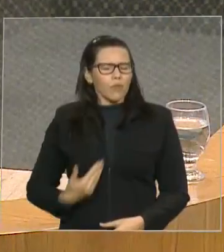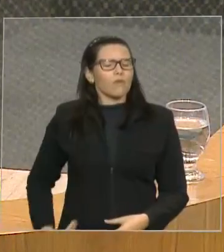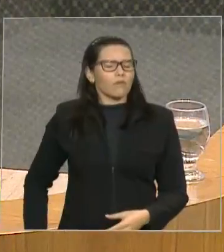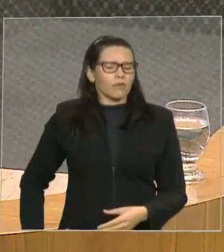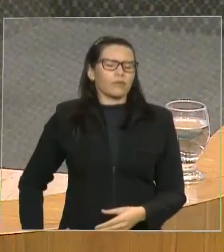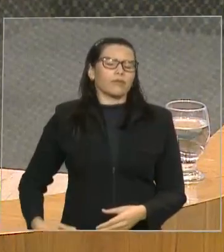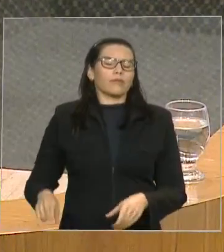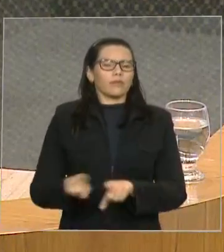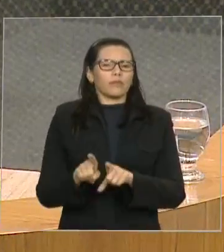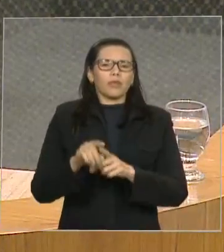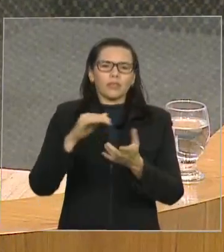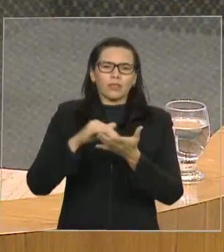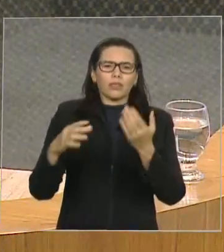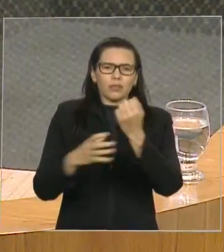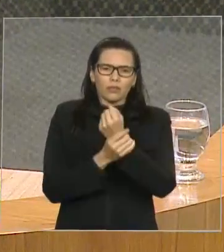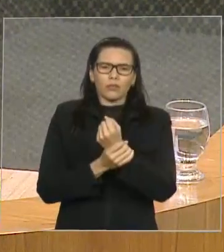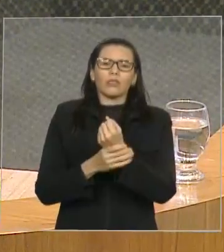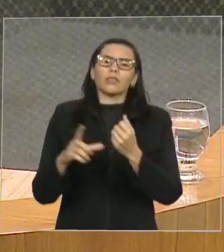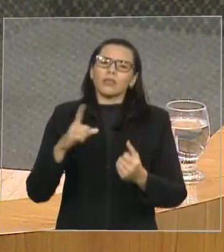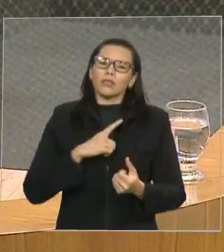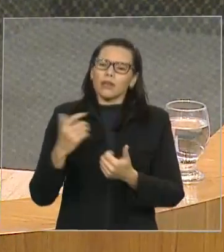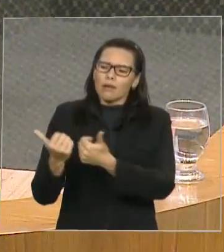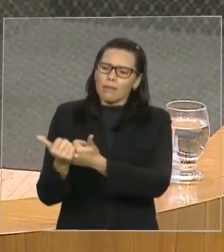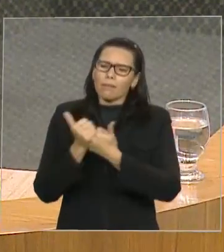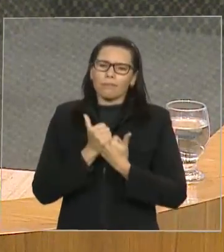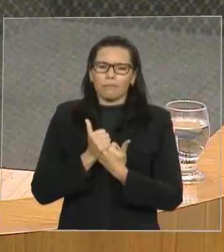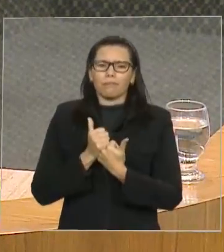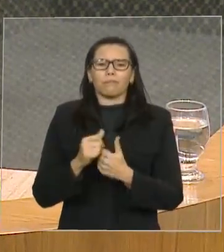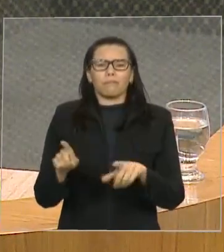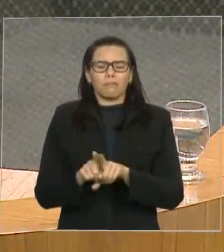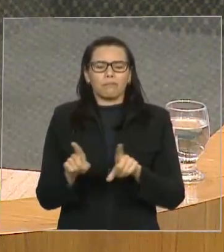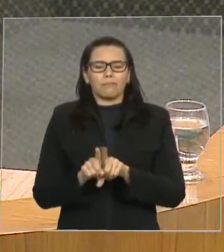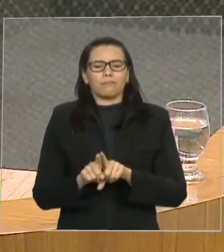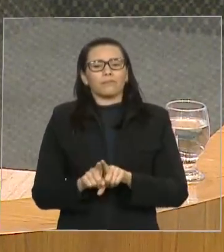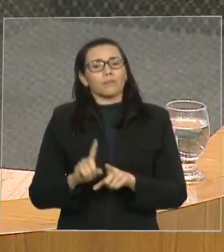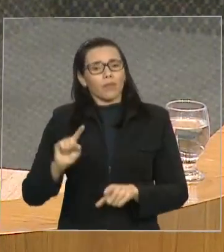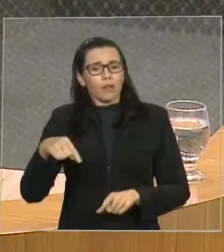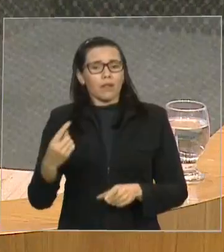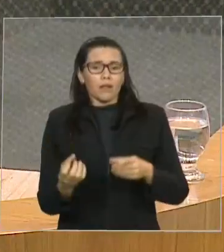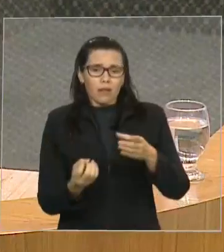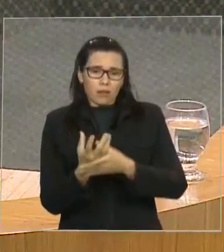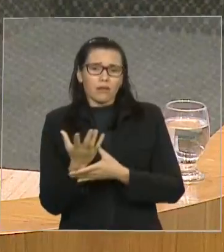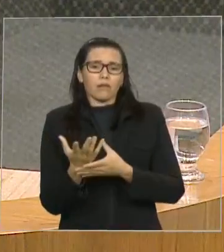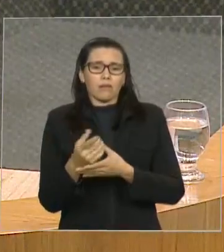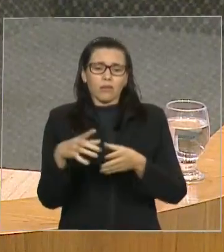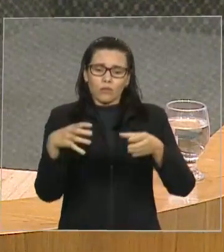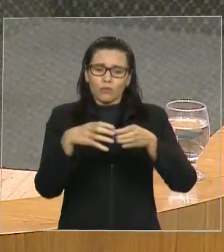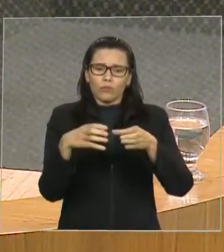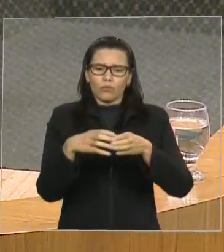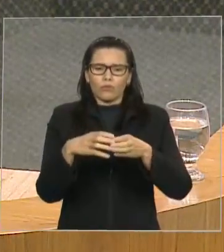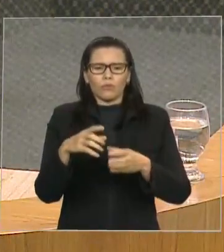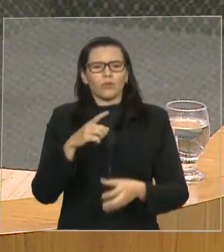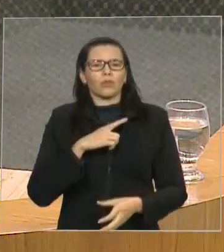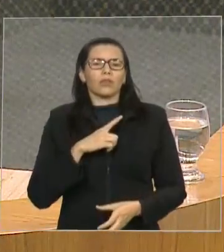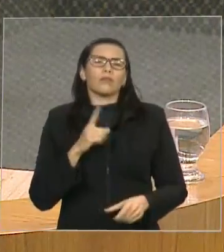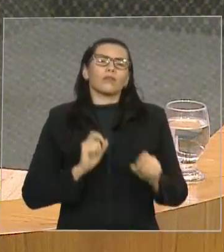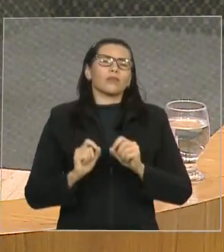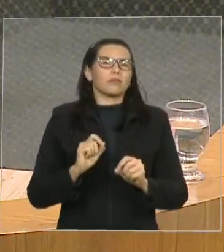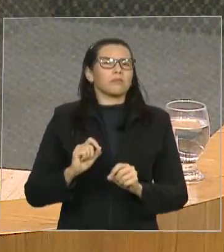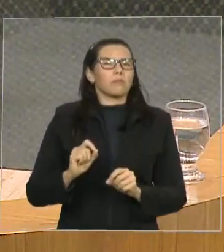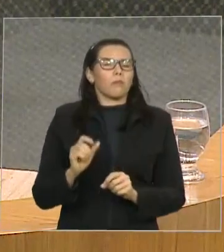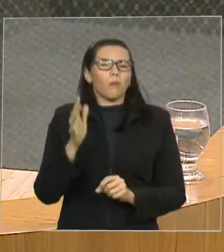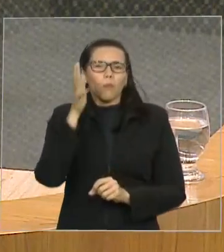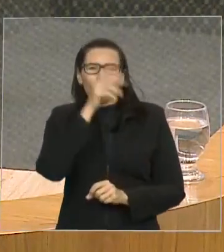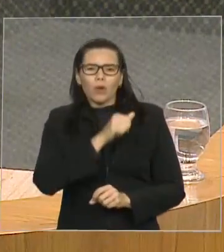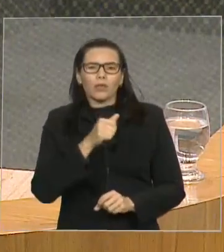de Segurança, que nos apoia com essas atividades. Então, após a criação dessa patrulha, nós já atendemos mais de quase 2